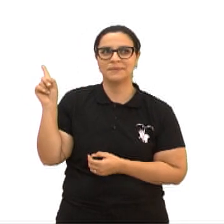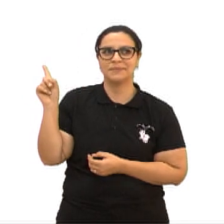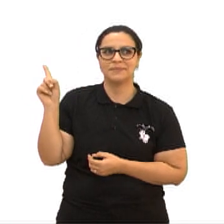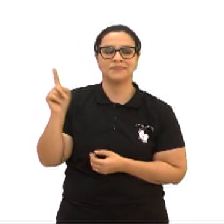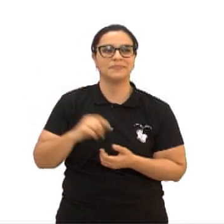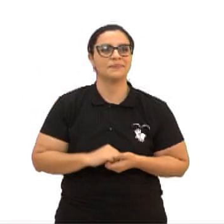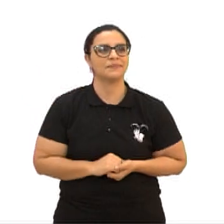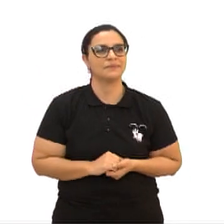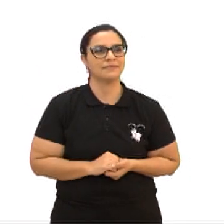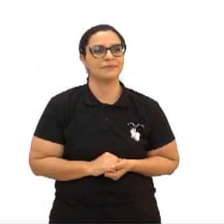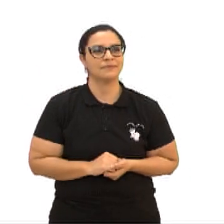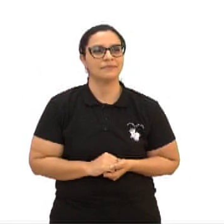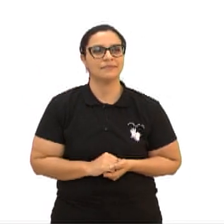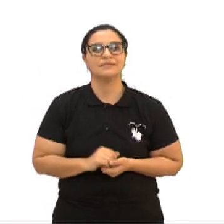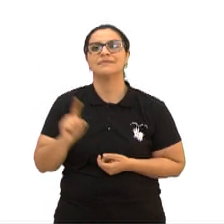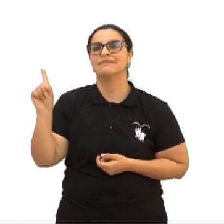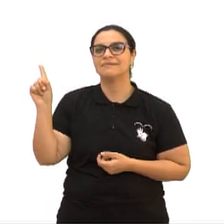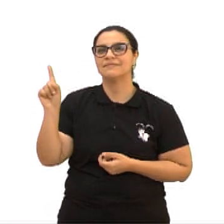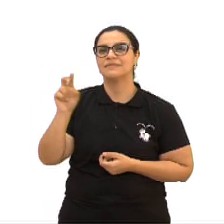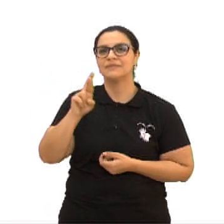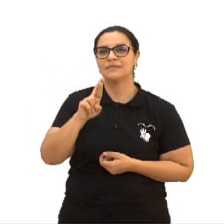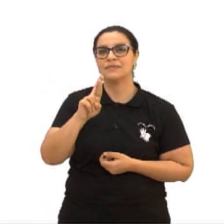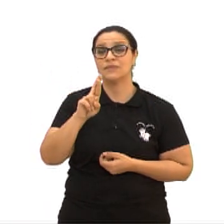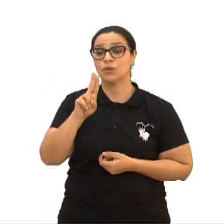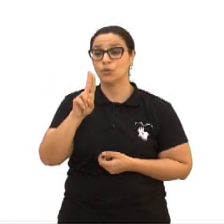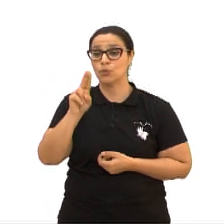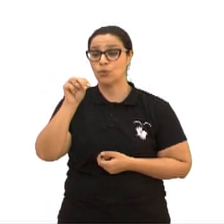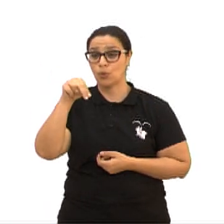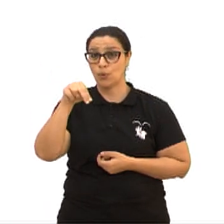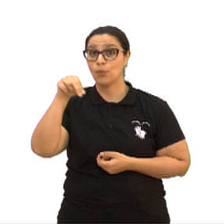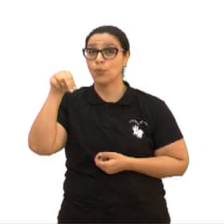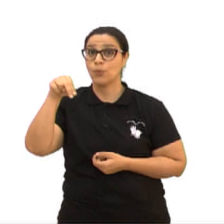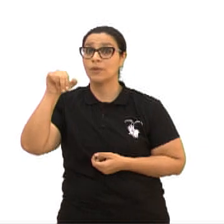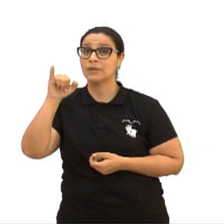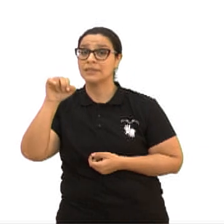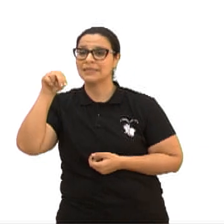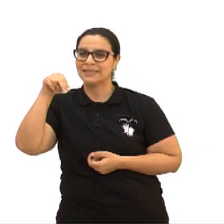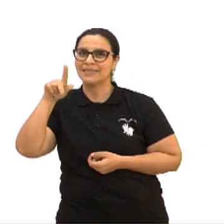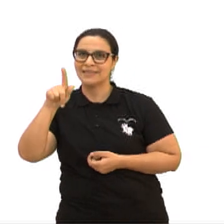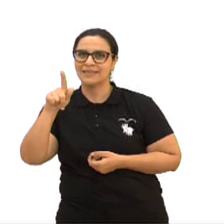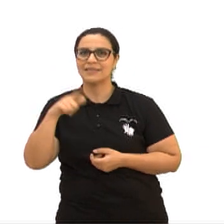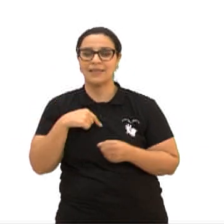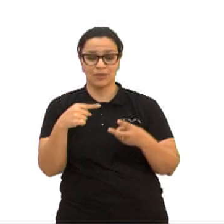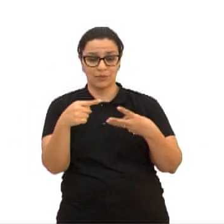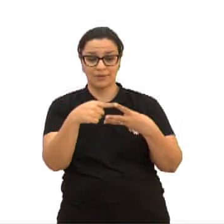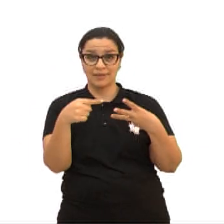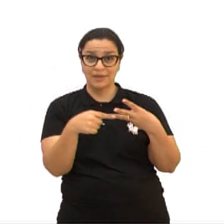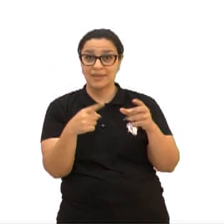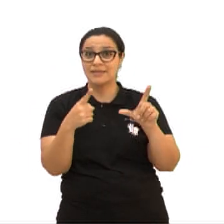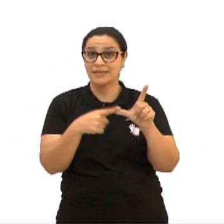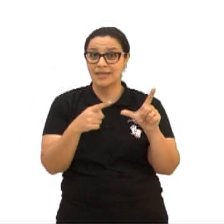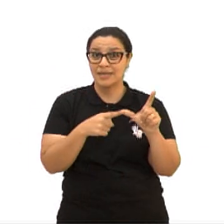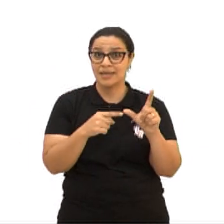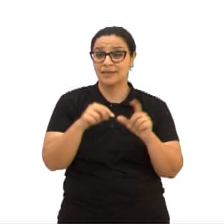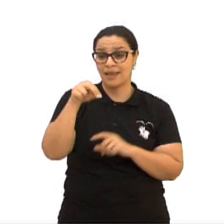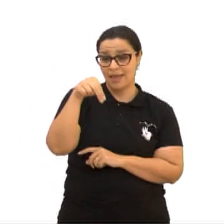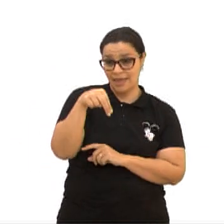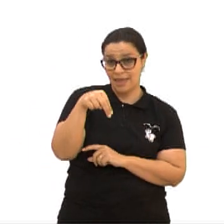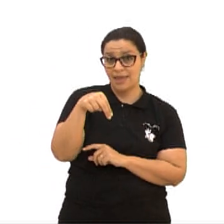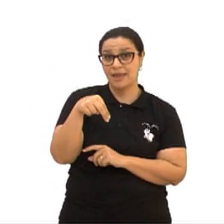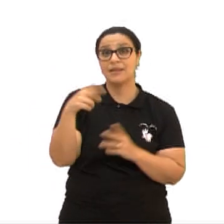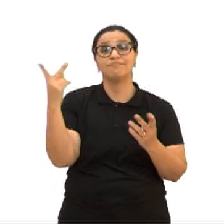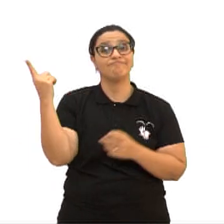é a opção correta? É o nosso run. 3 letrinhas, terminou em consoante,